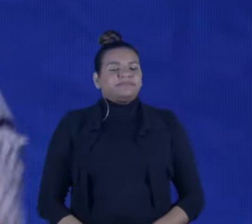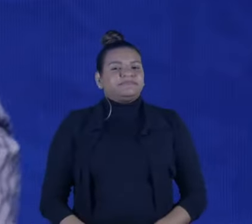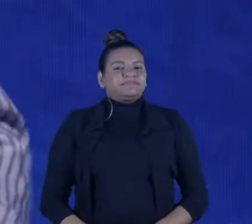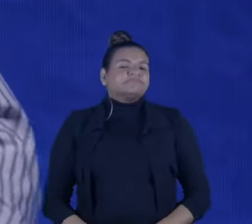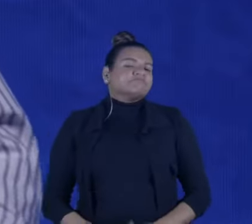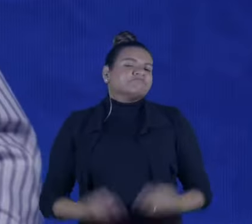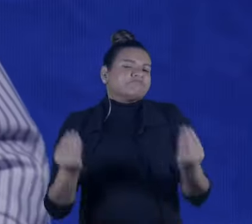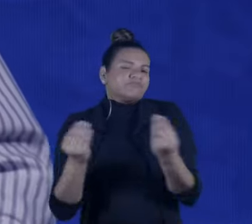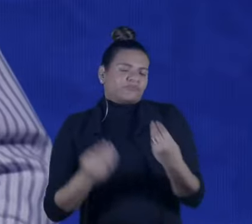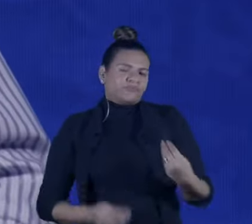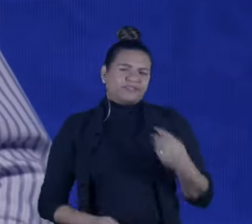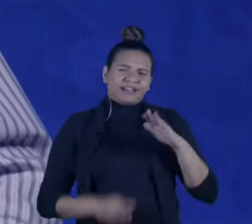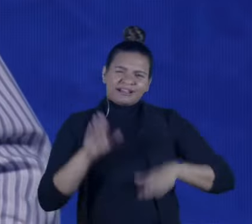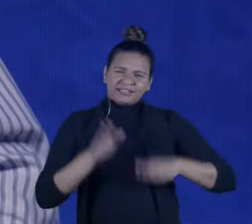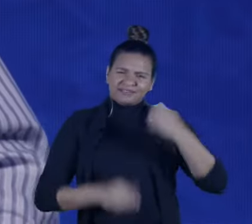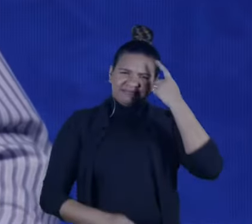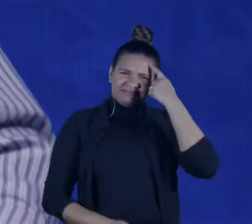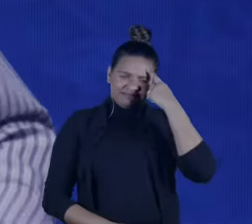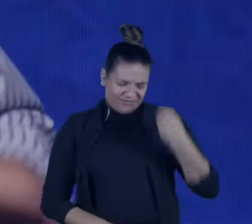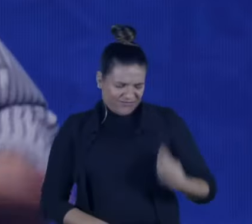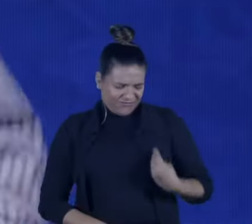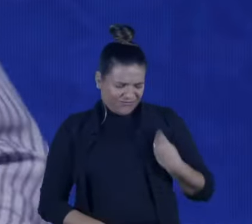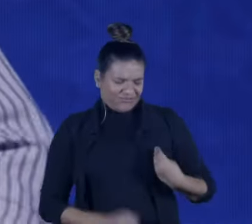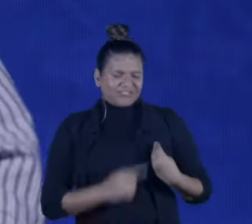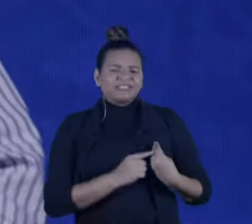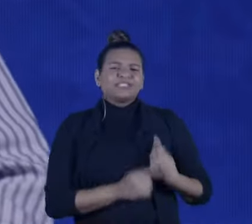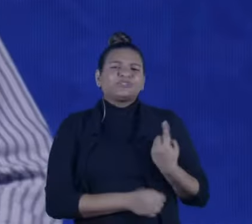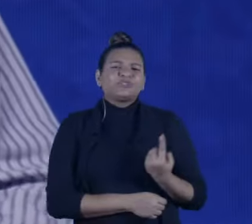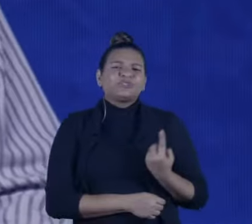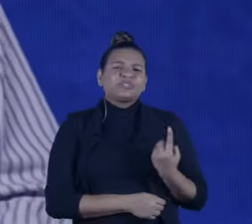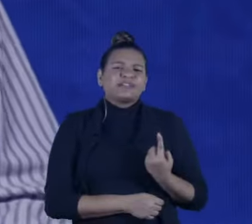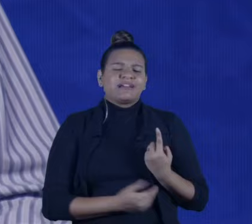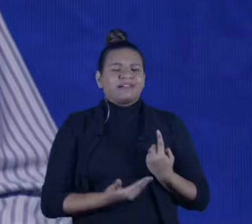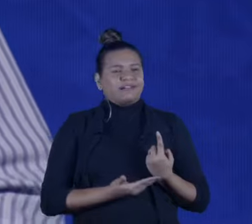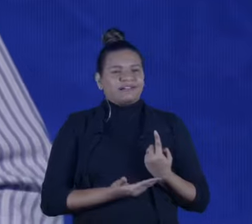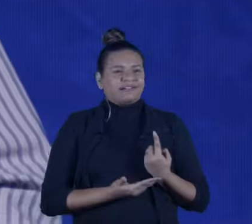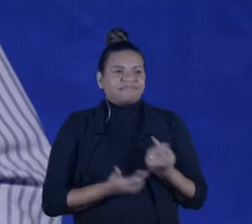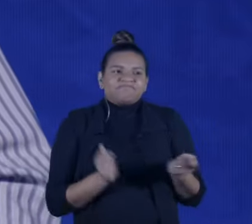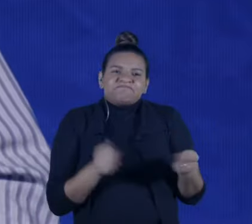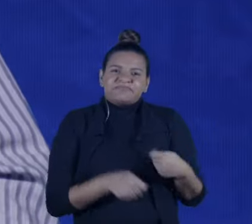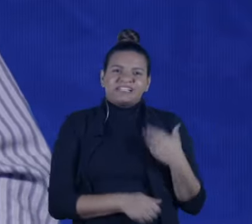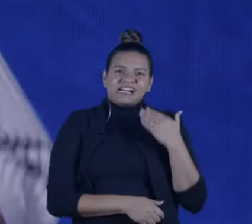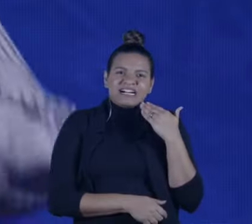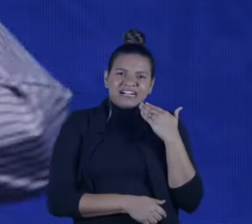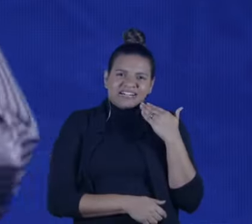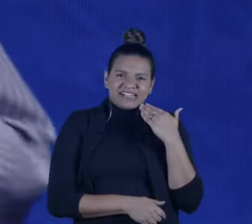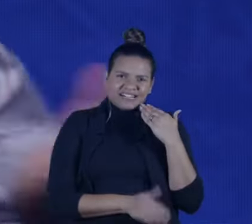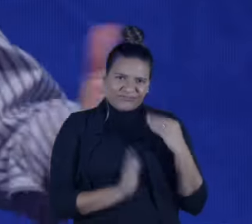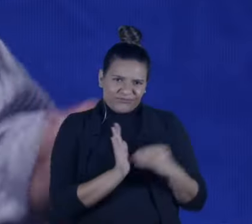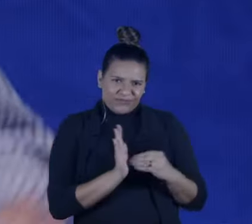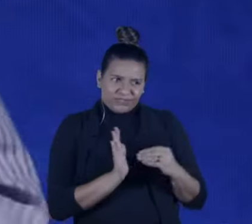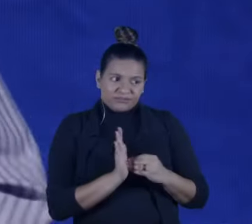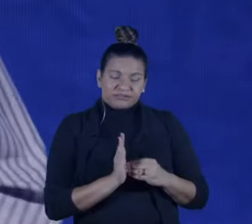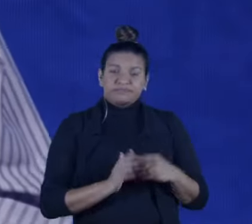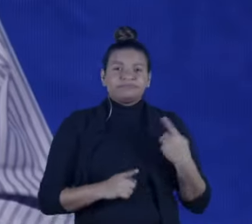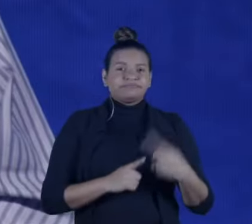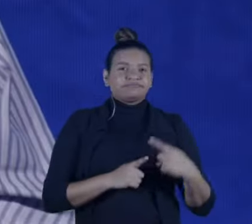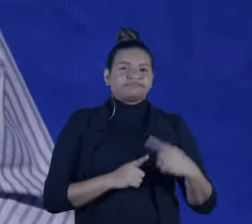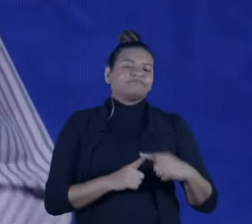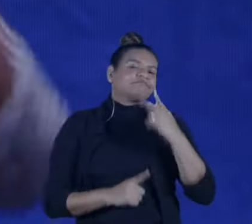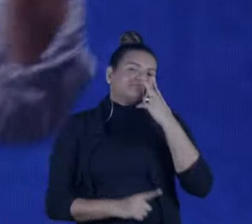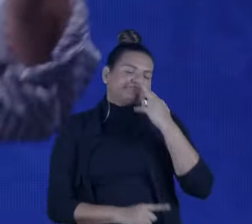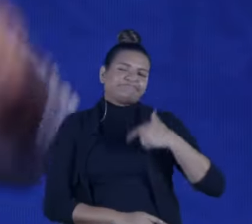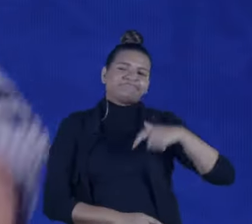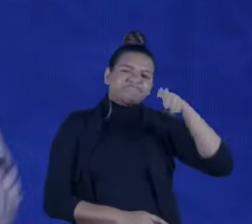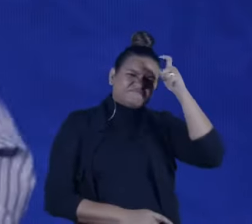Uma vida solitária é incompleta. Uma vida solitária é uma brecha para que